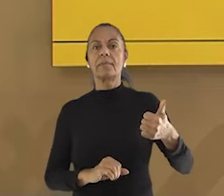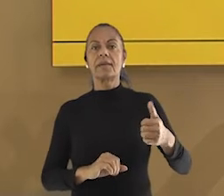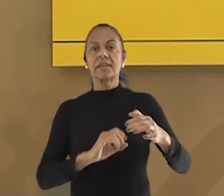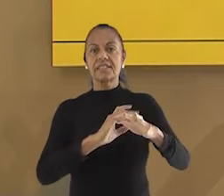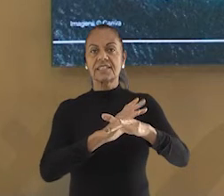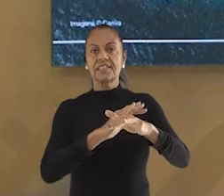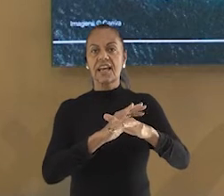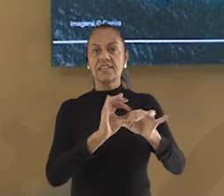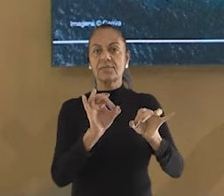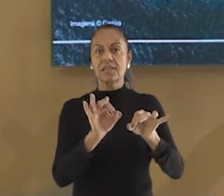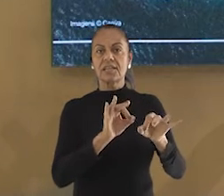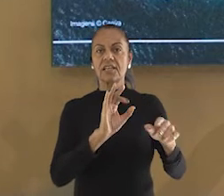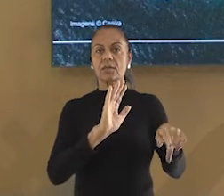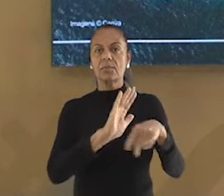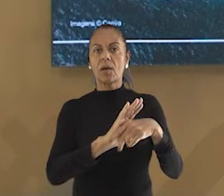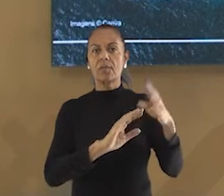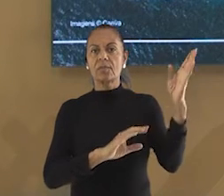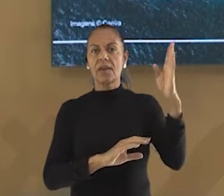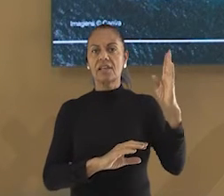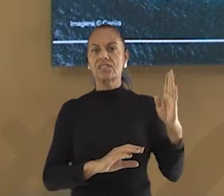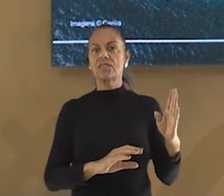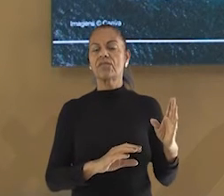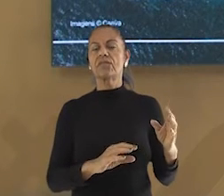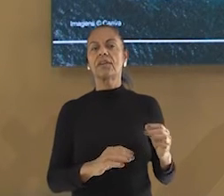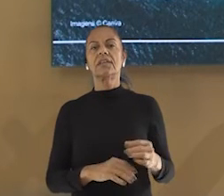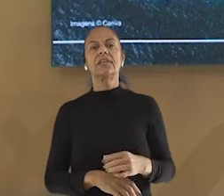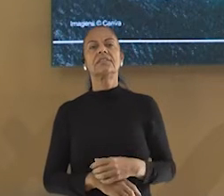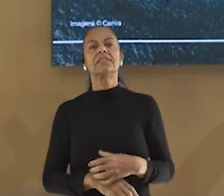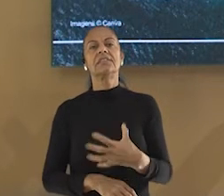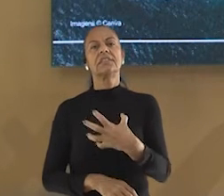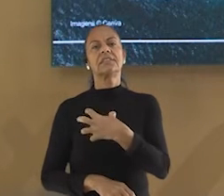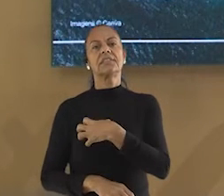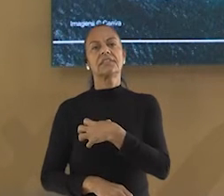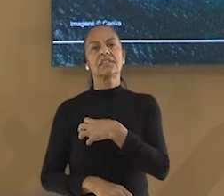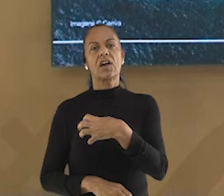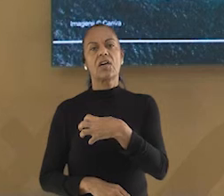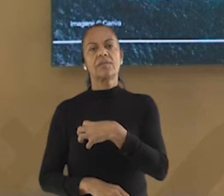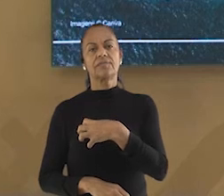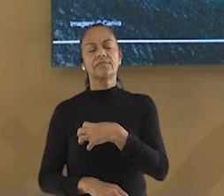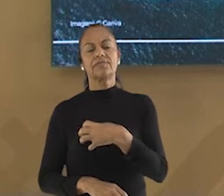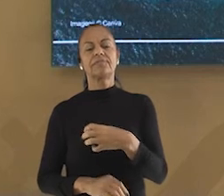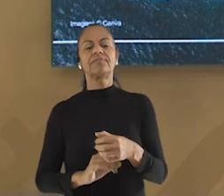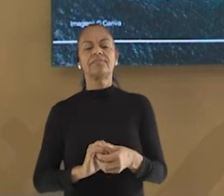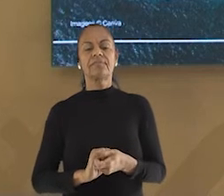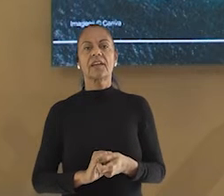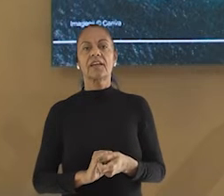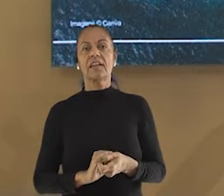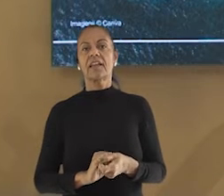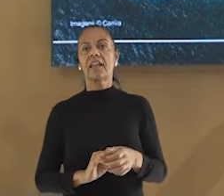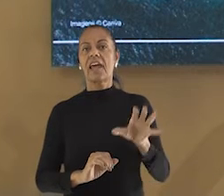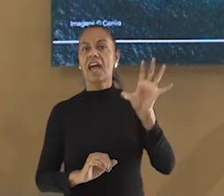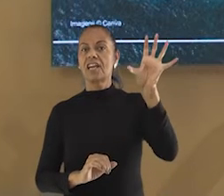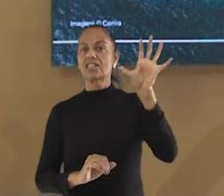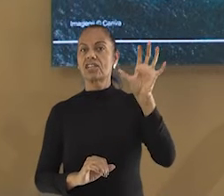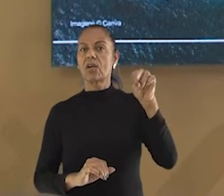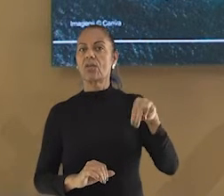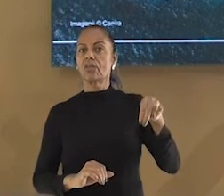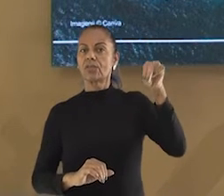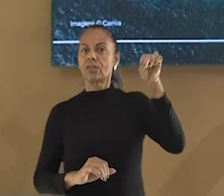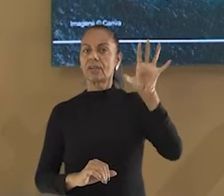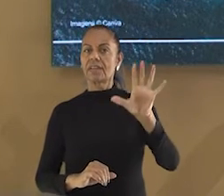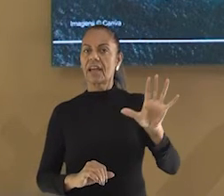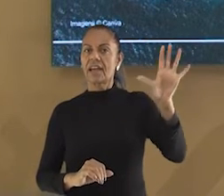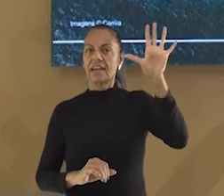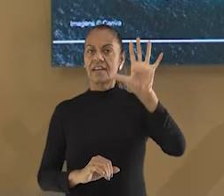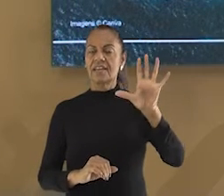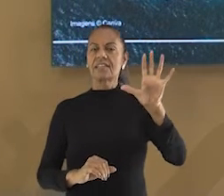ver um exemplo? A primeira cidade planejada do Brasil foi Salvador, que está no nordeste do